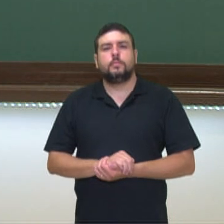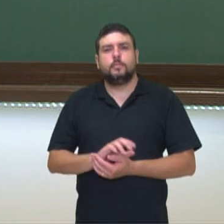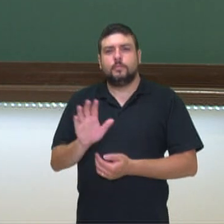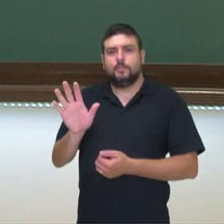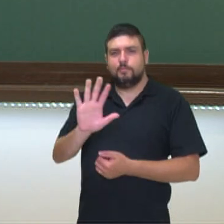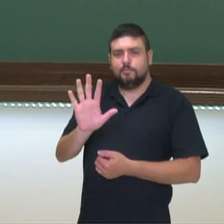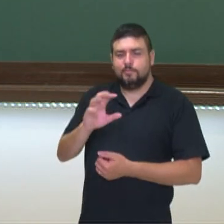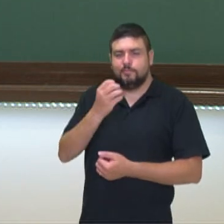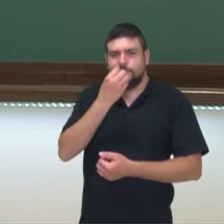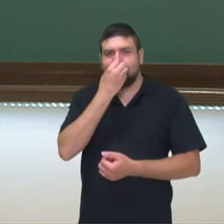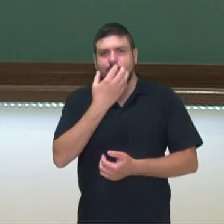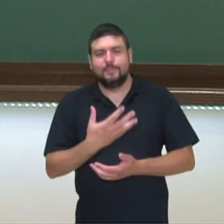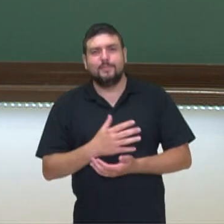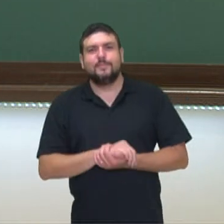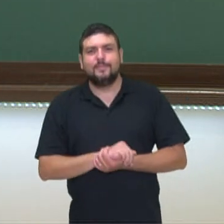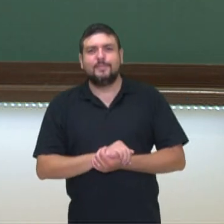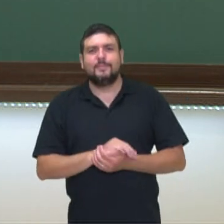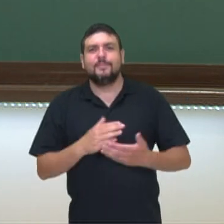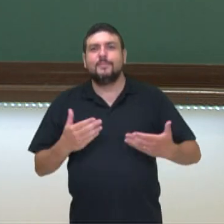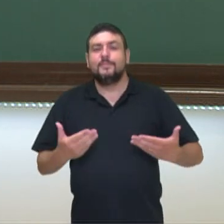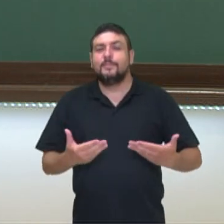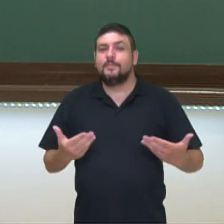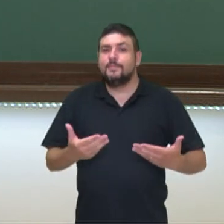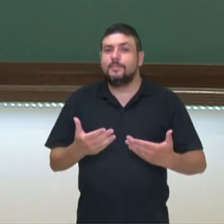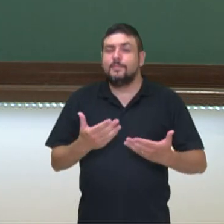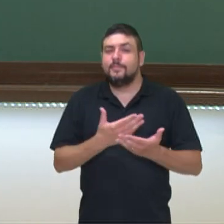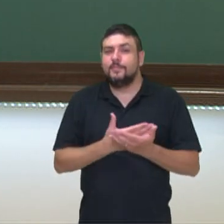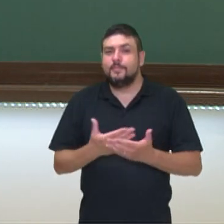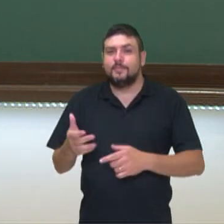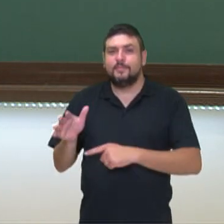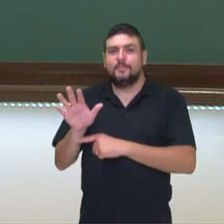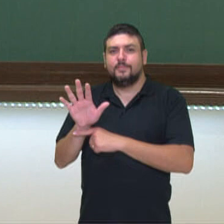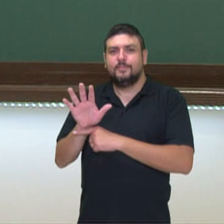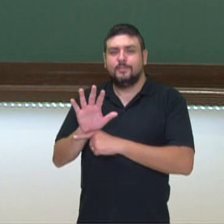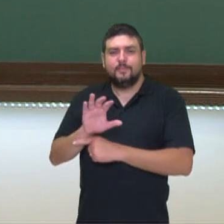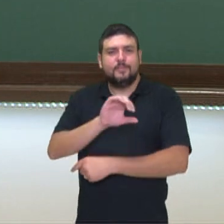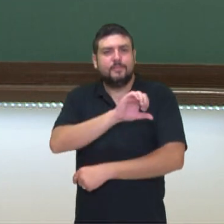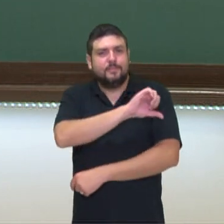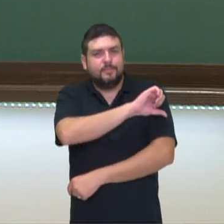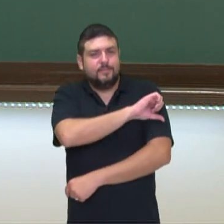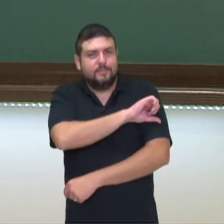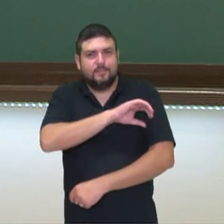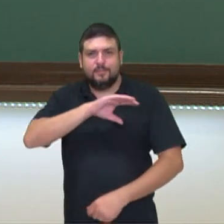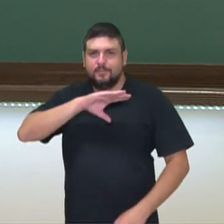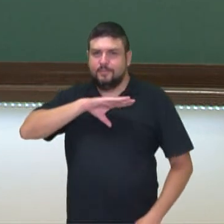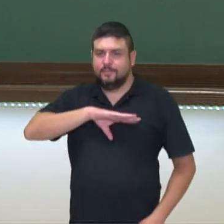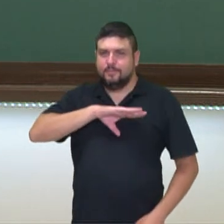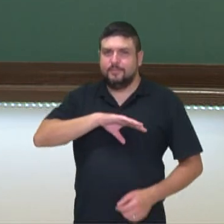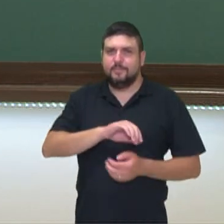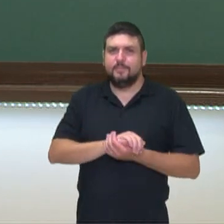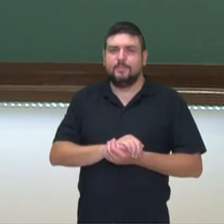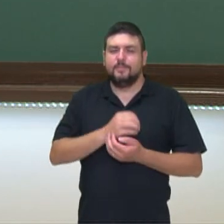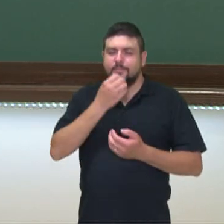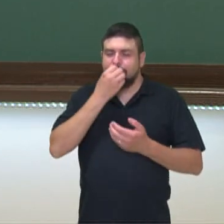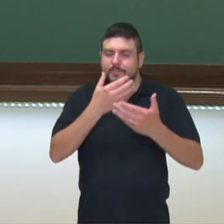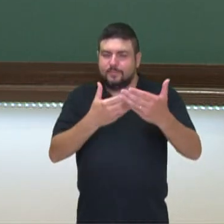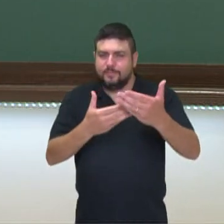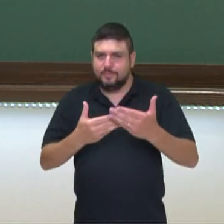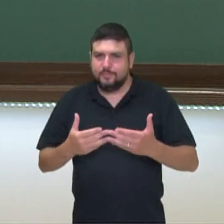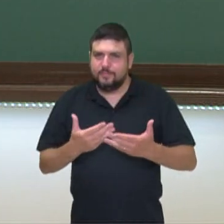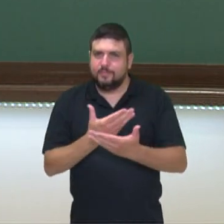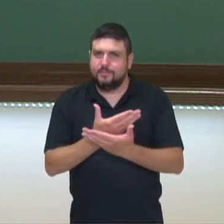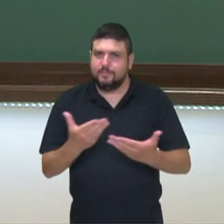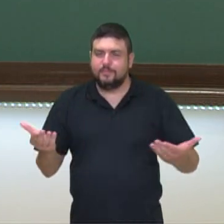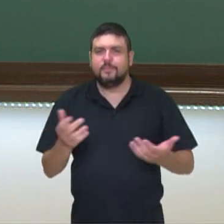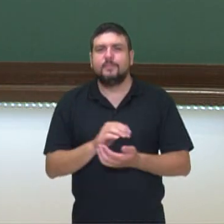Fala galera, beleza? Estamos começando o nosso vídeo de língua portuguesa do 9º ano. Seja bem-vindo, seja bem-vinda. O